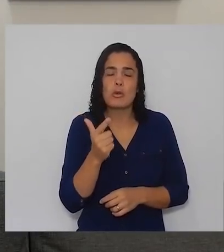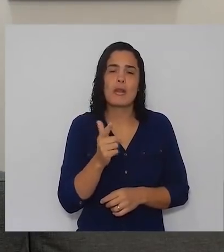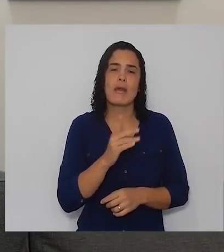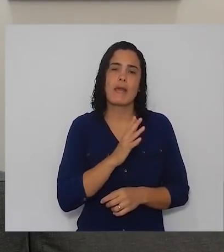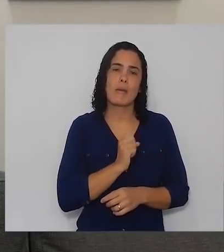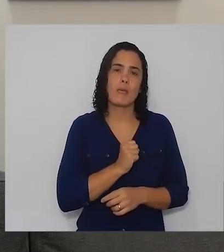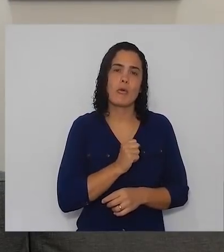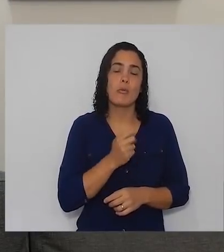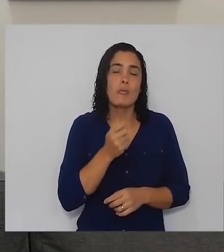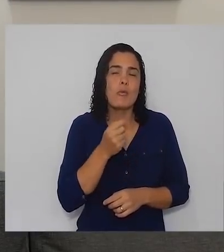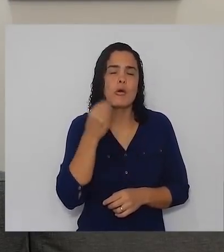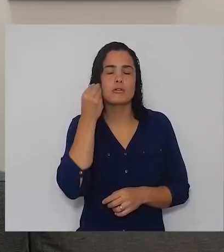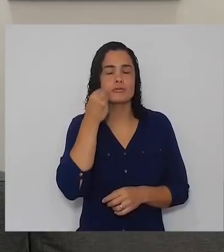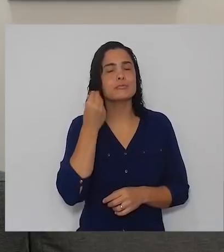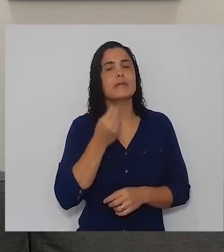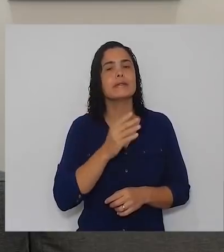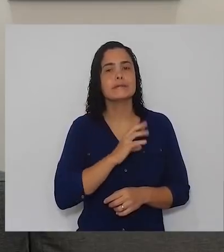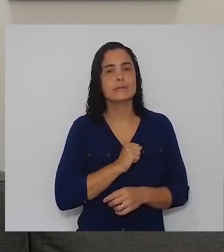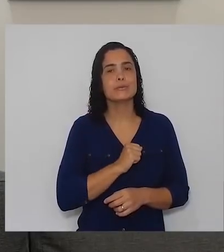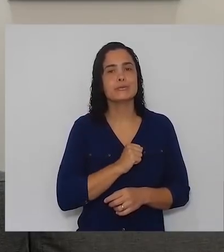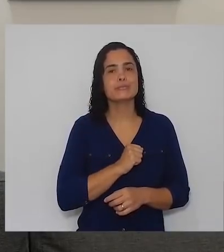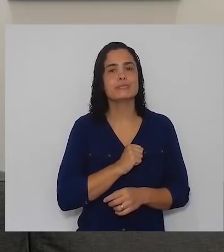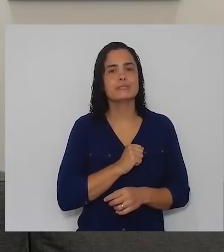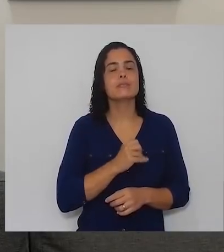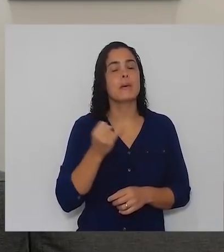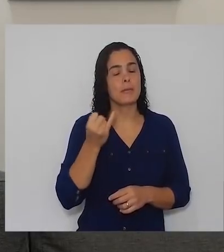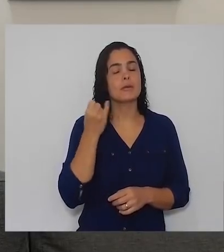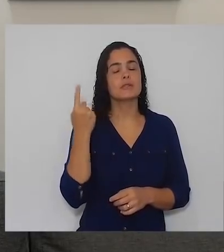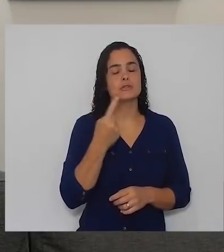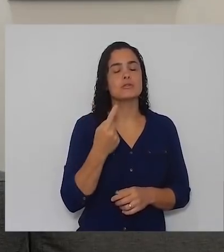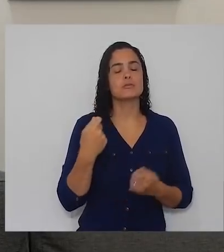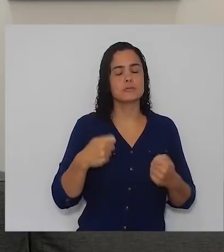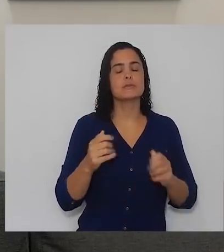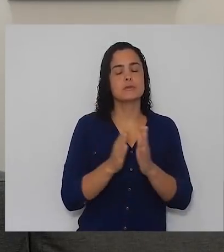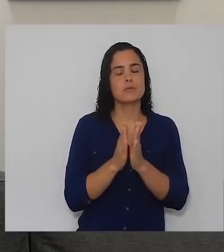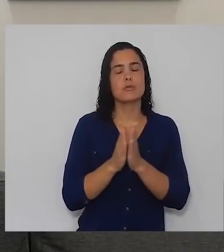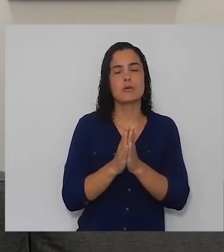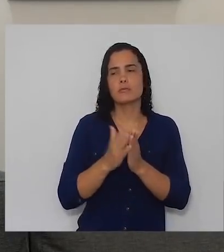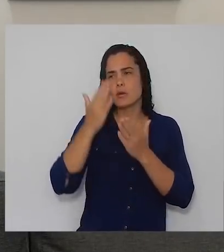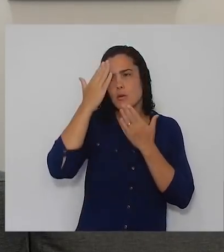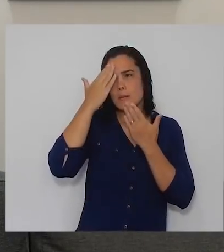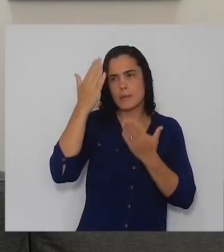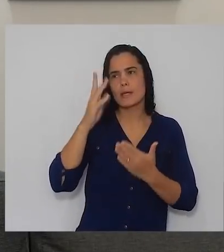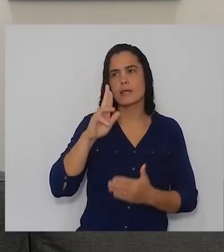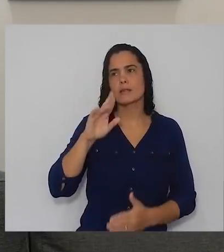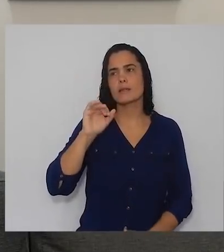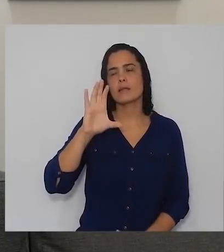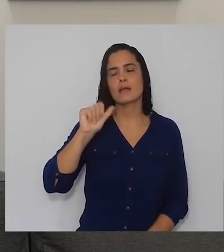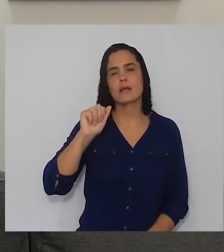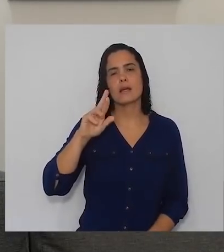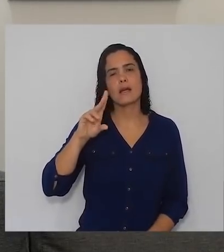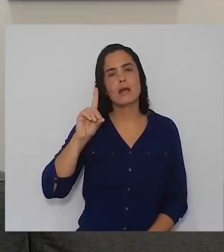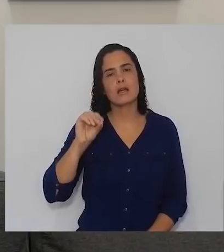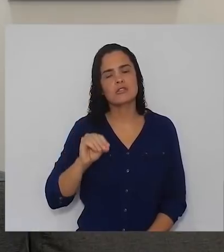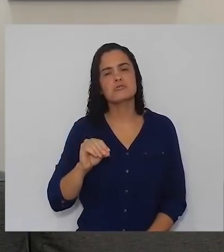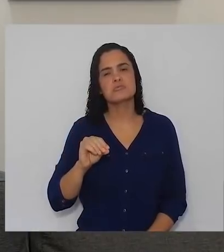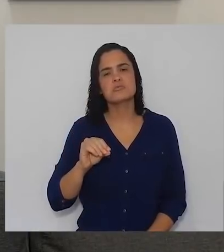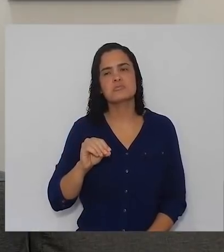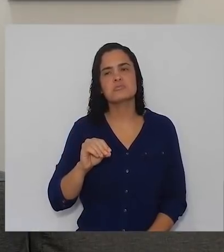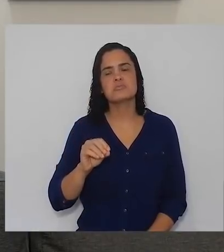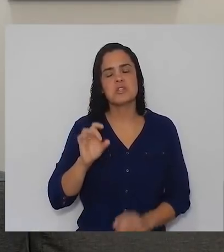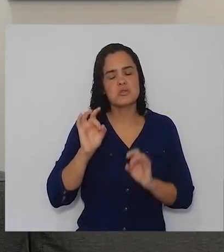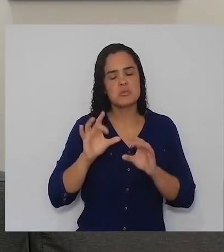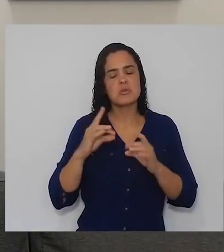alvo das nossas orações. Obrigado, Ricardo, pelo seu testemunho direcionado exclusivamente para a nossa família IBMEA. Que